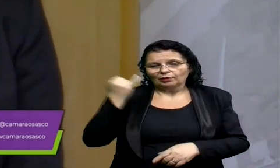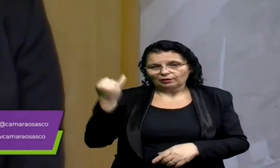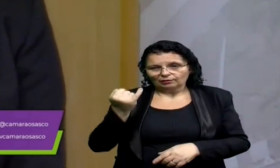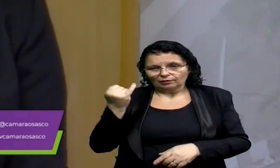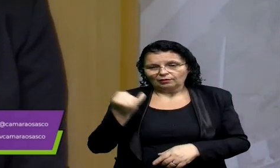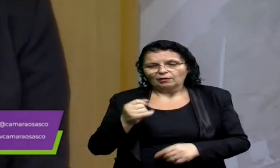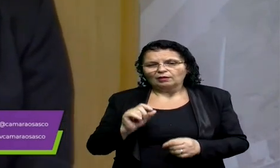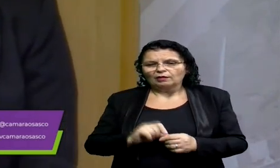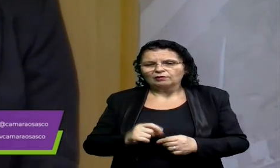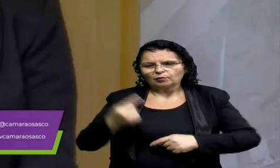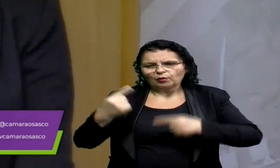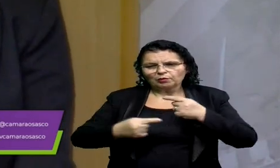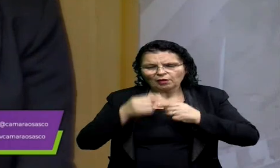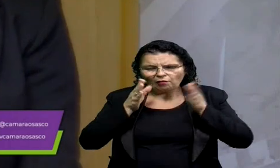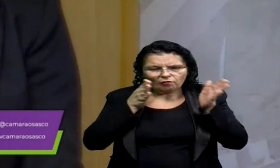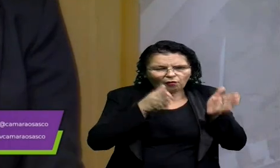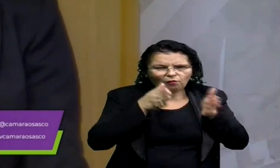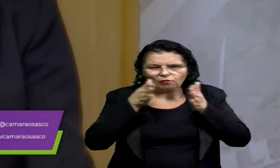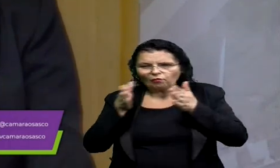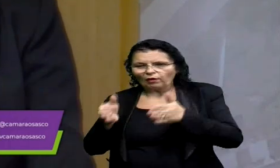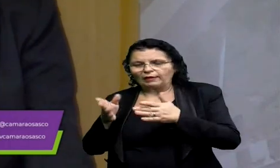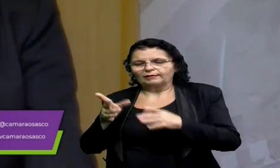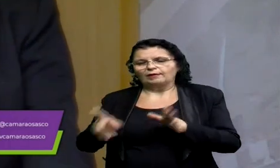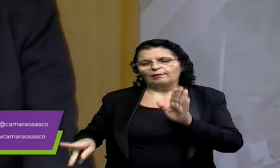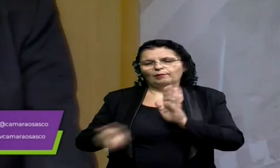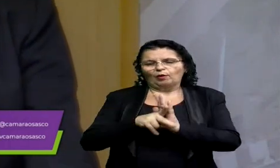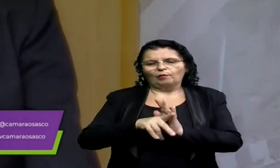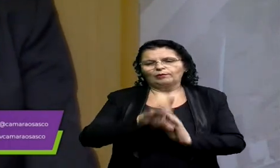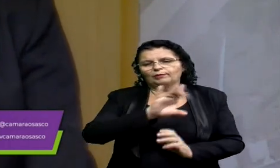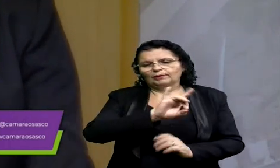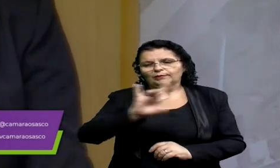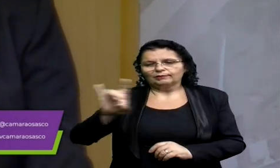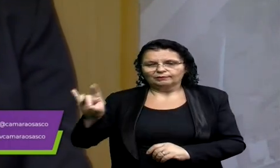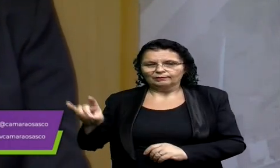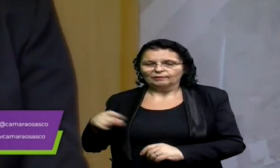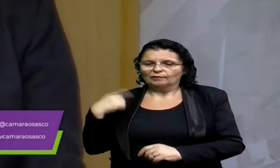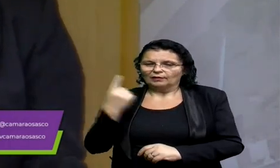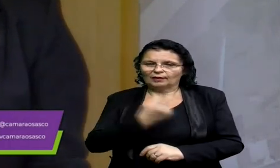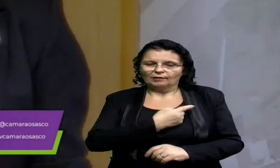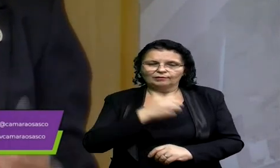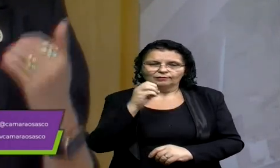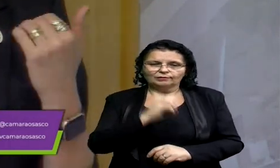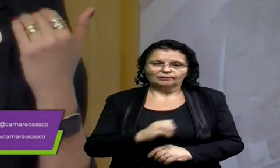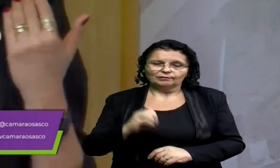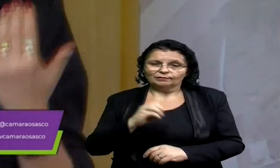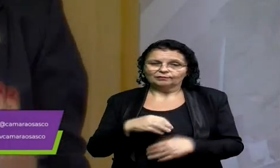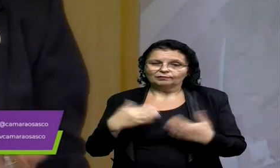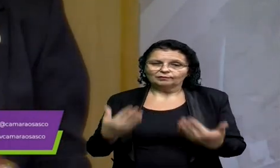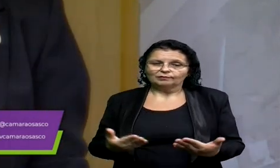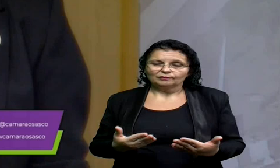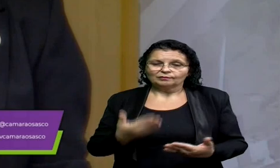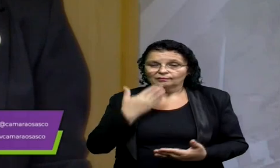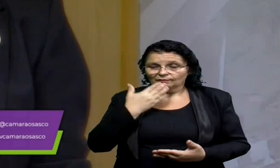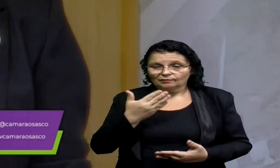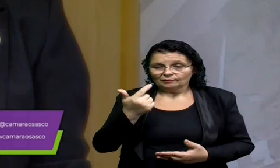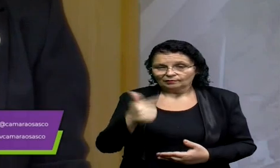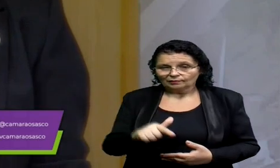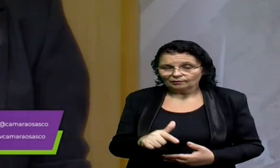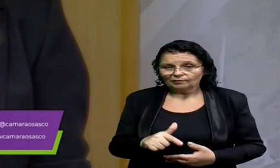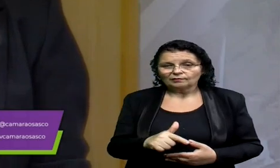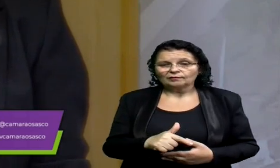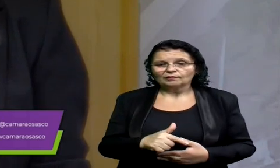possamos fazer políticas públicas eficazes para a nossa cidade então eu reitero novamente a minha